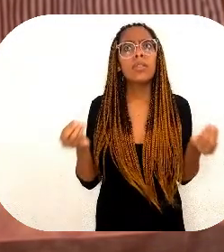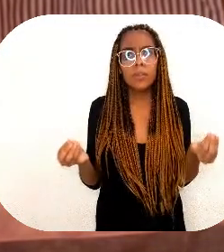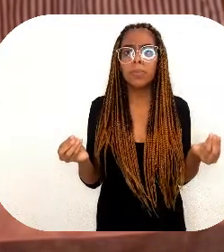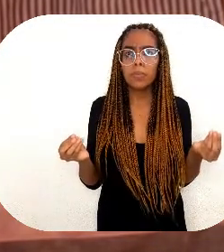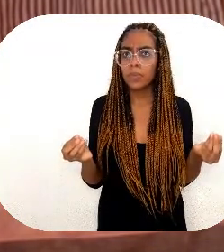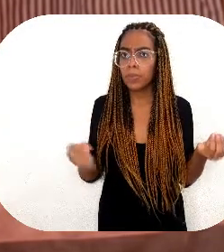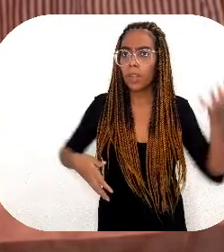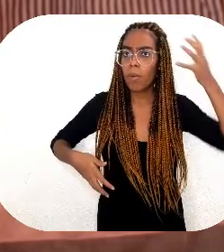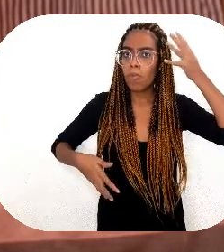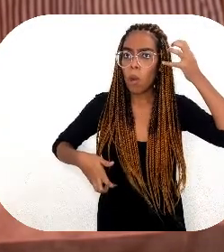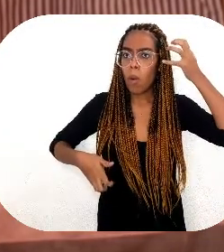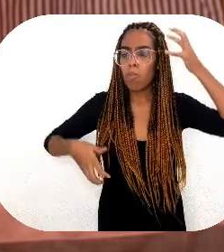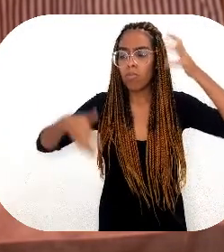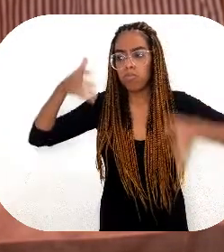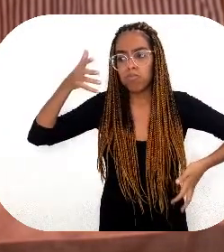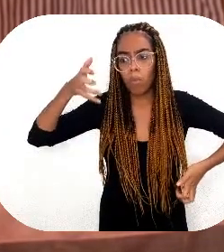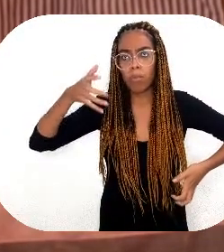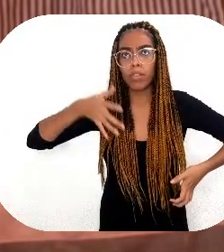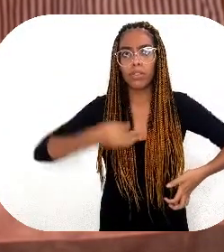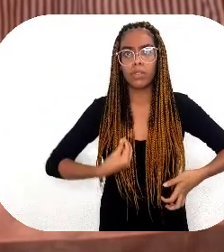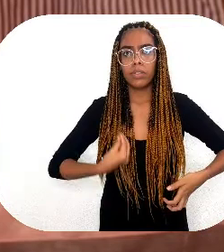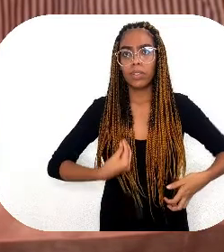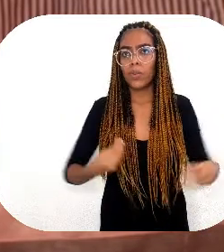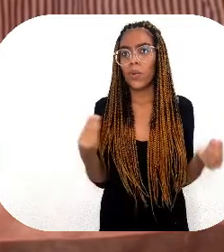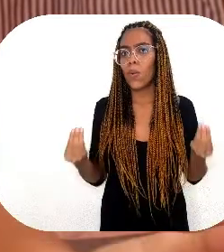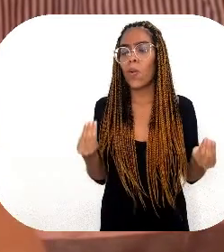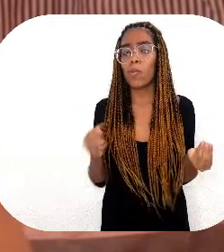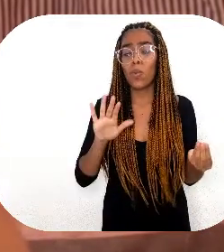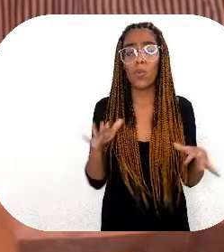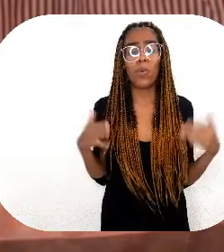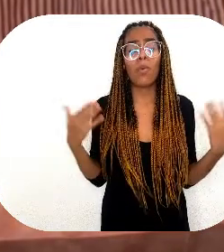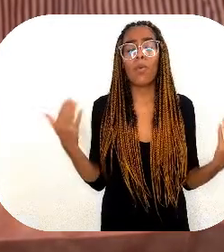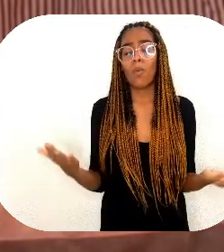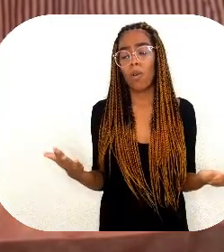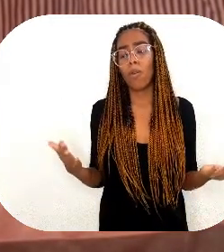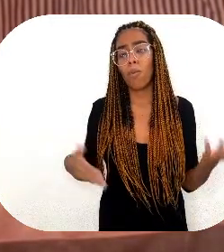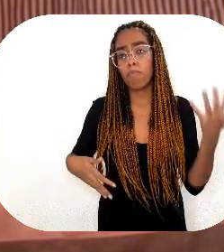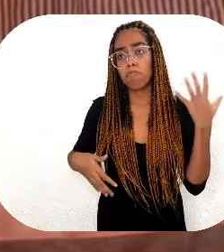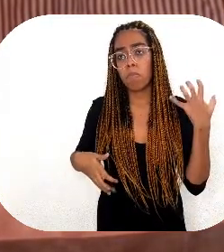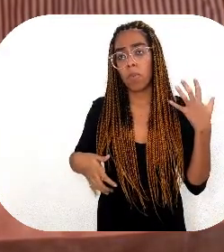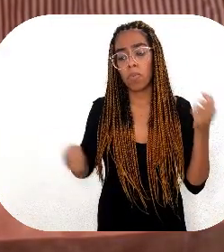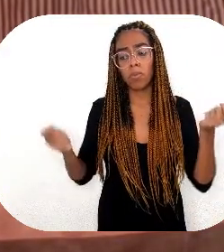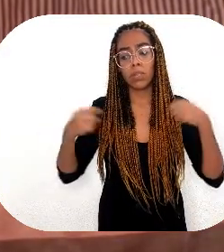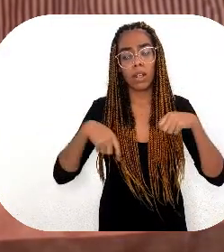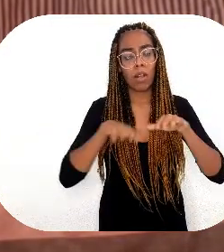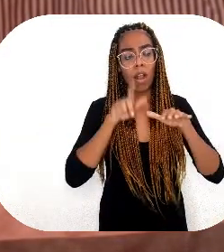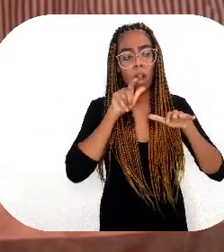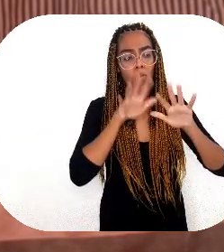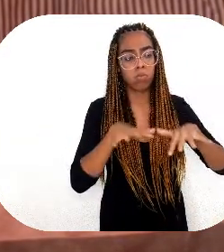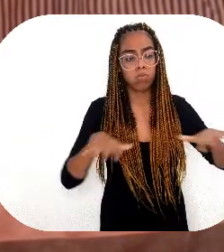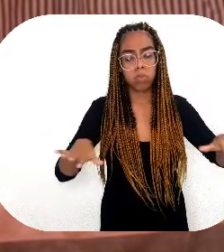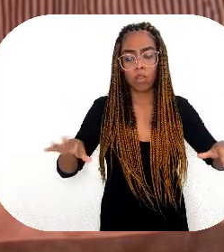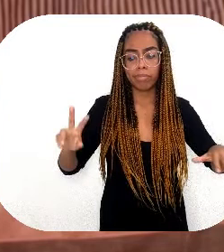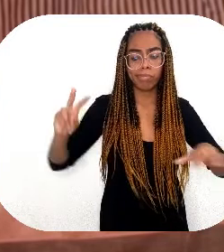impossível trazer um crocodilo, um macaco até o Lago dos Crocodilos. Já pensou? Qual macaco se